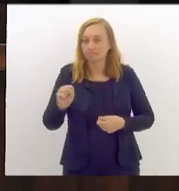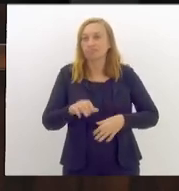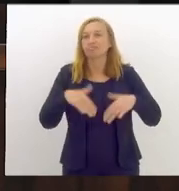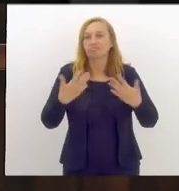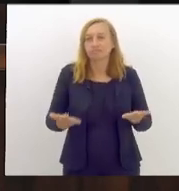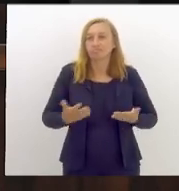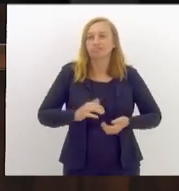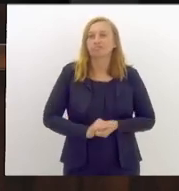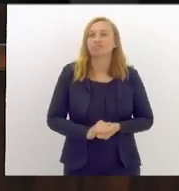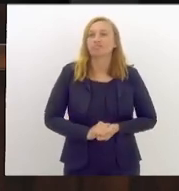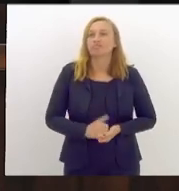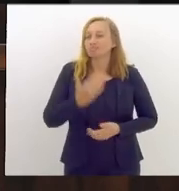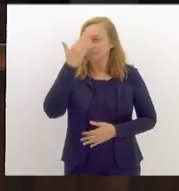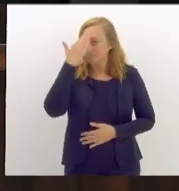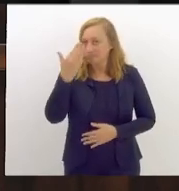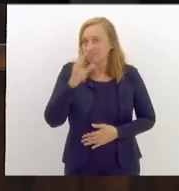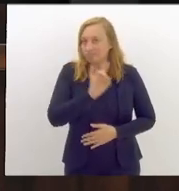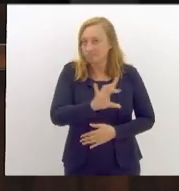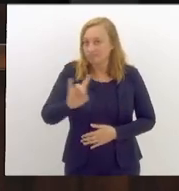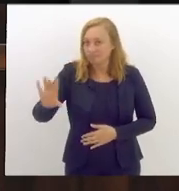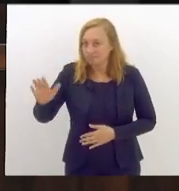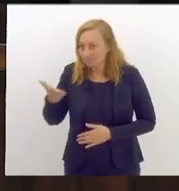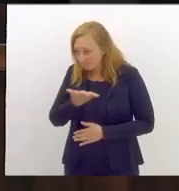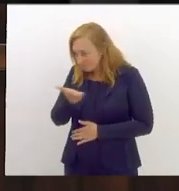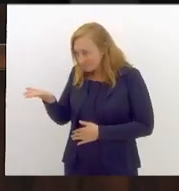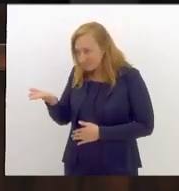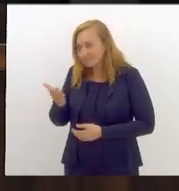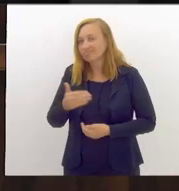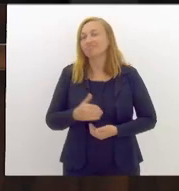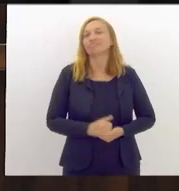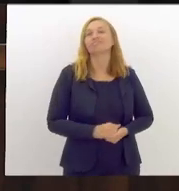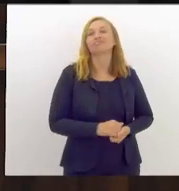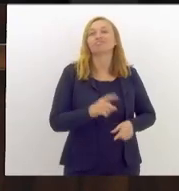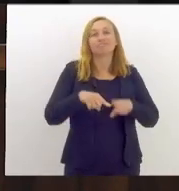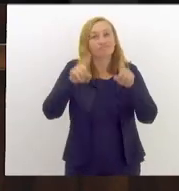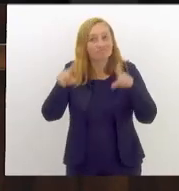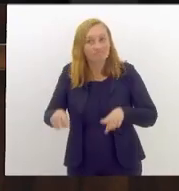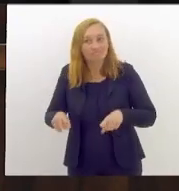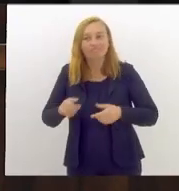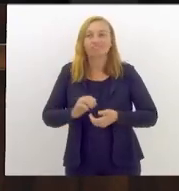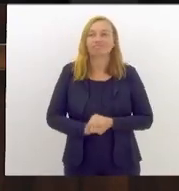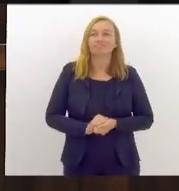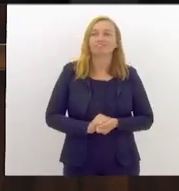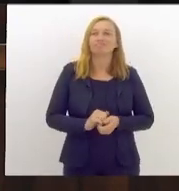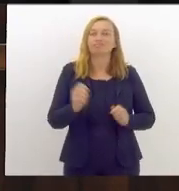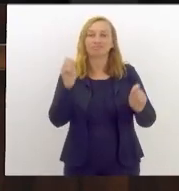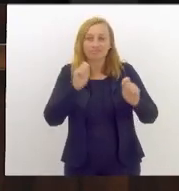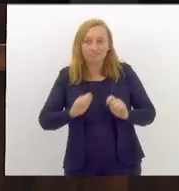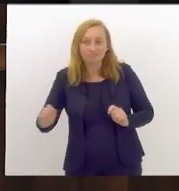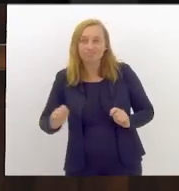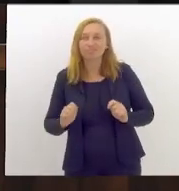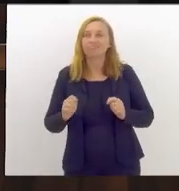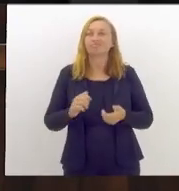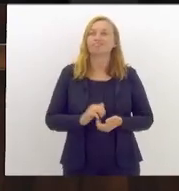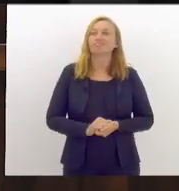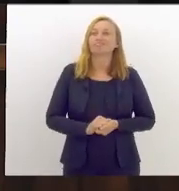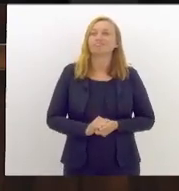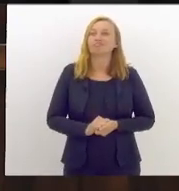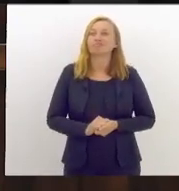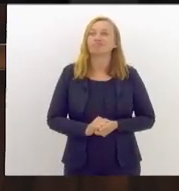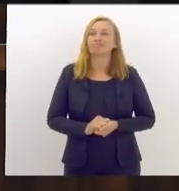então nosso Muito obrigado a cada uma de vocês cada um de vocês cada servidor cada assessora cada sensor